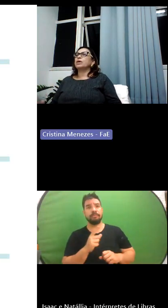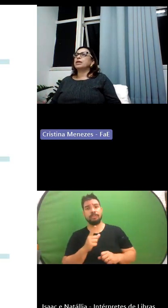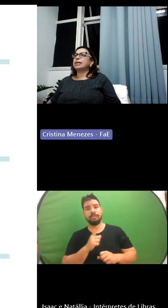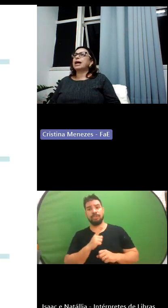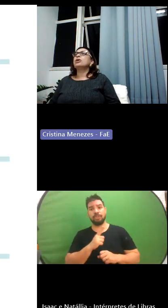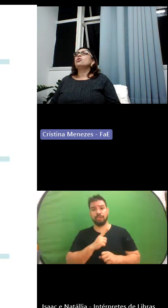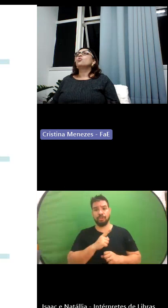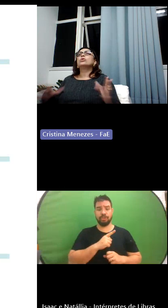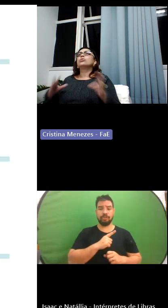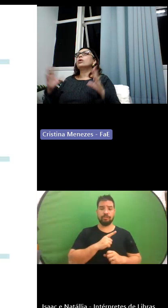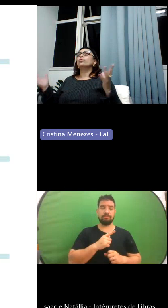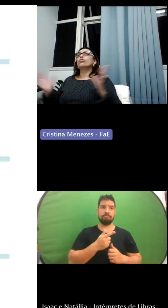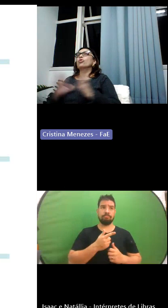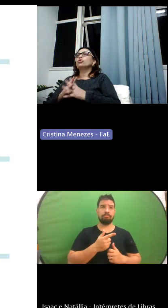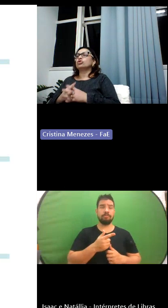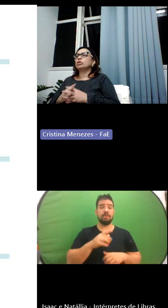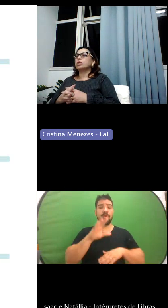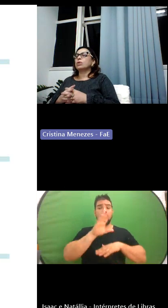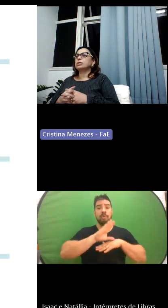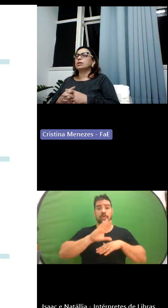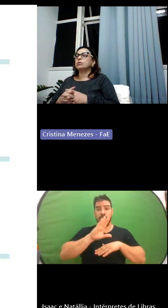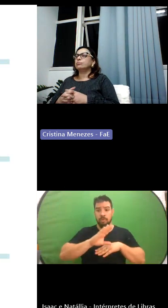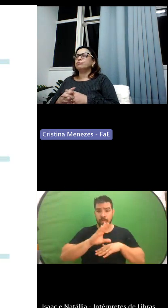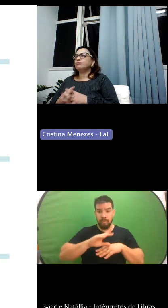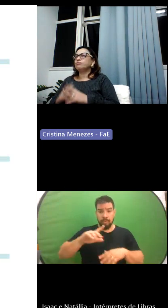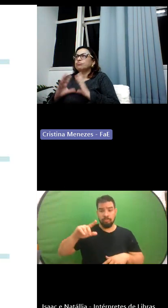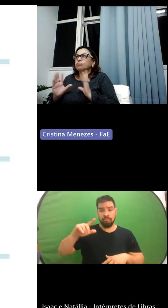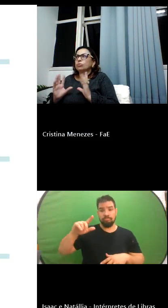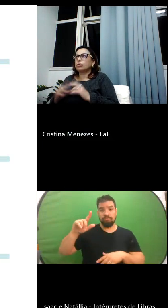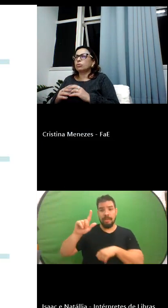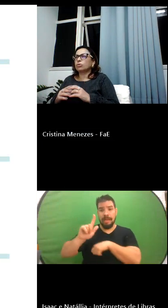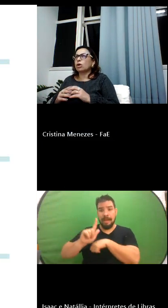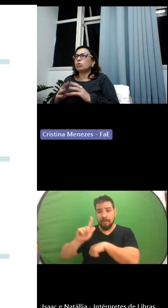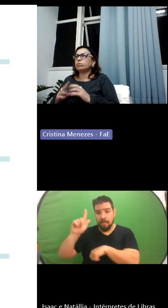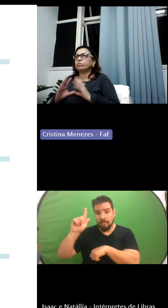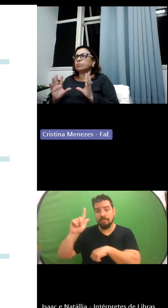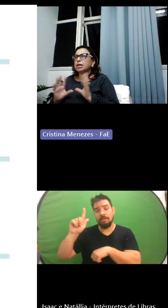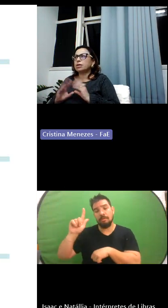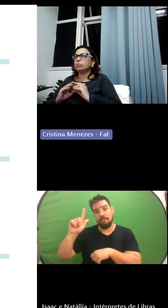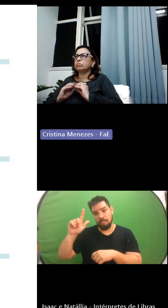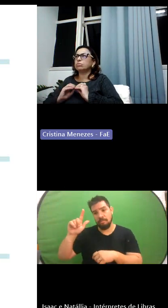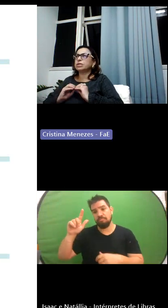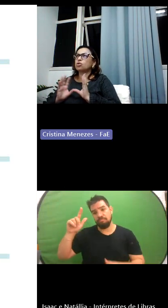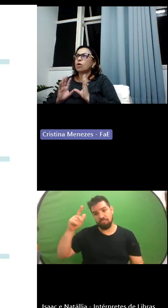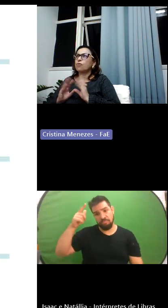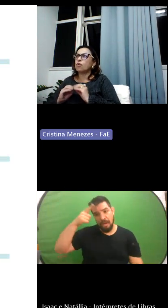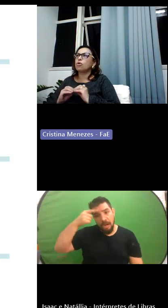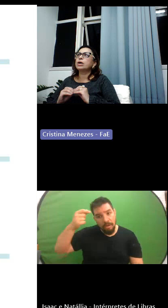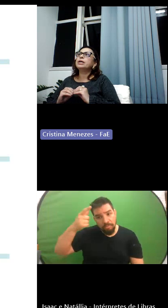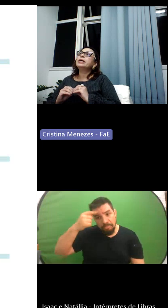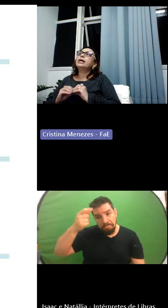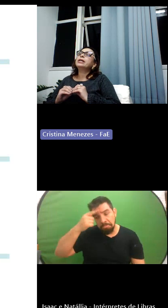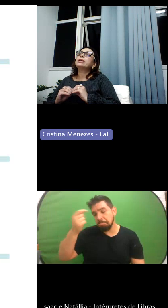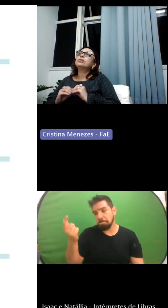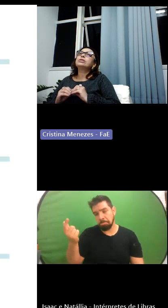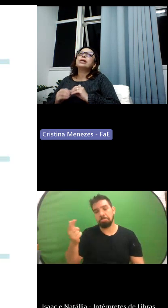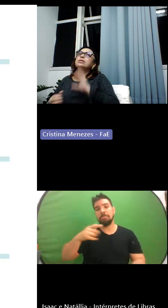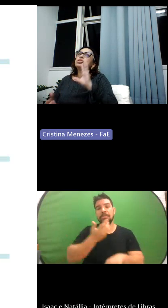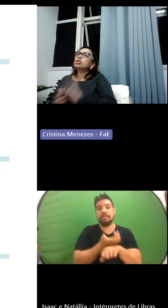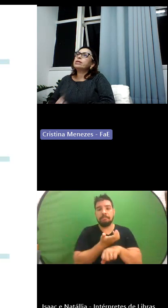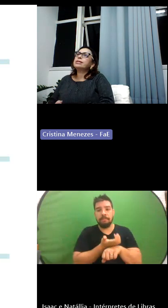para ofertar quando é um curso de graduação, né? Seja qual for,